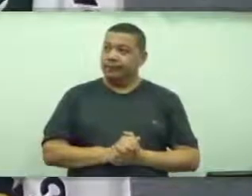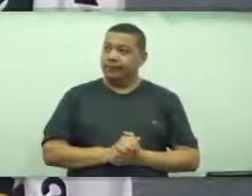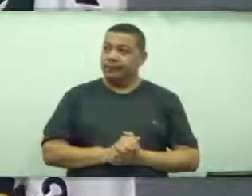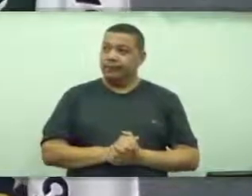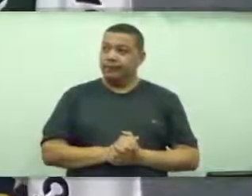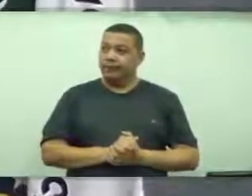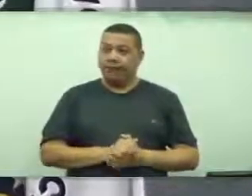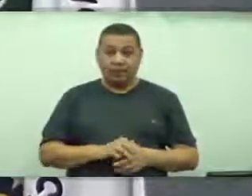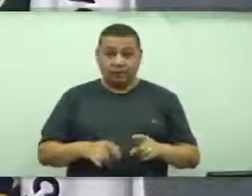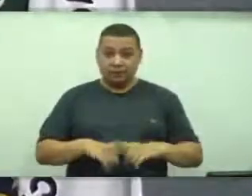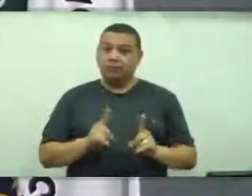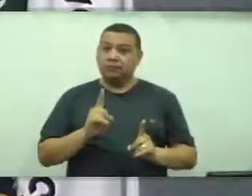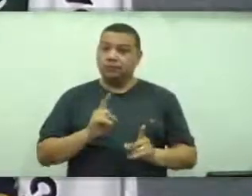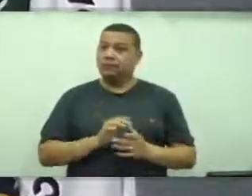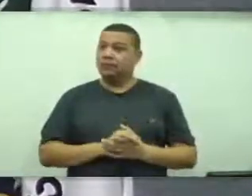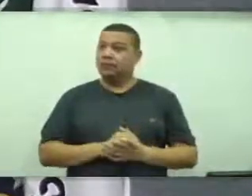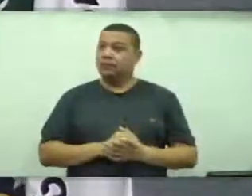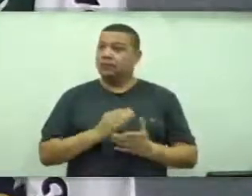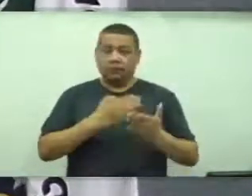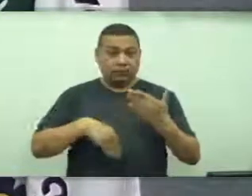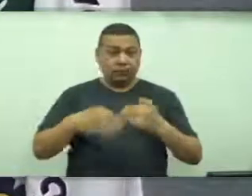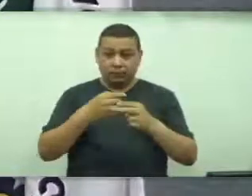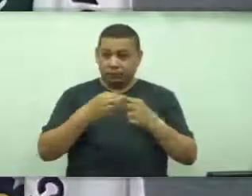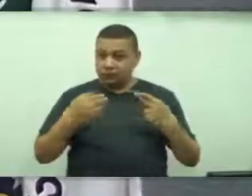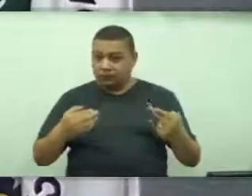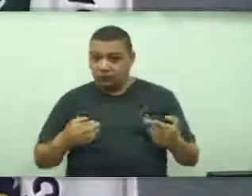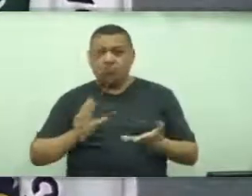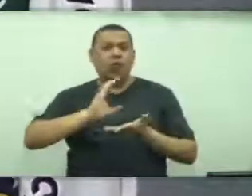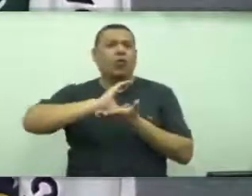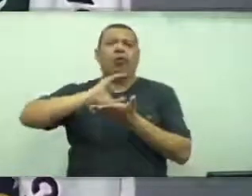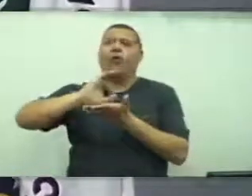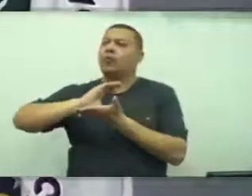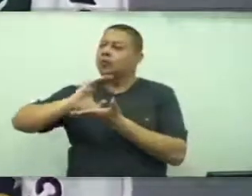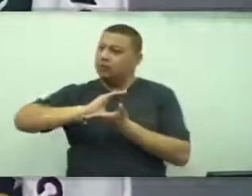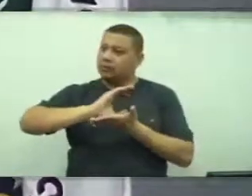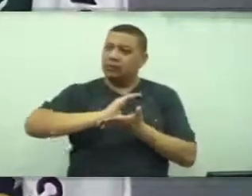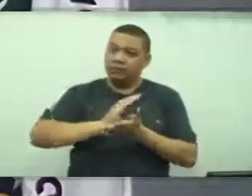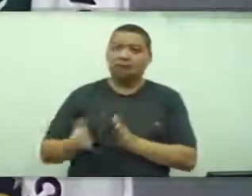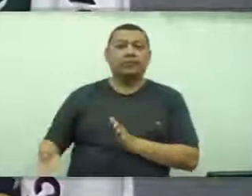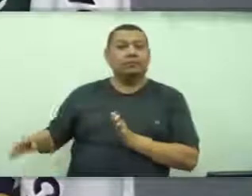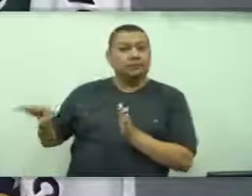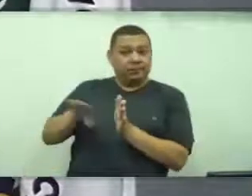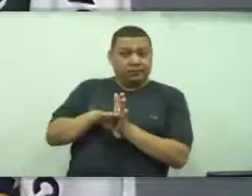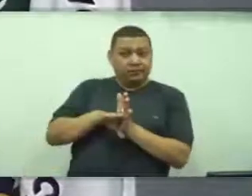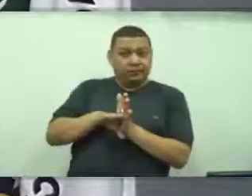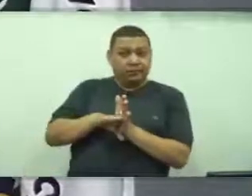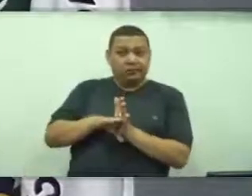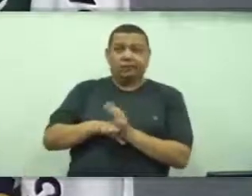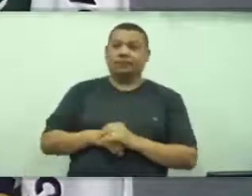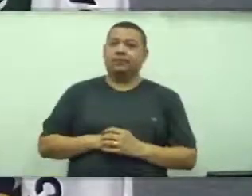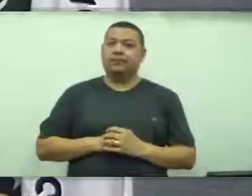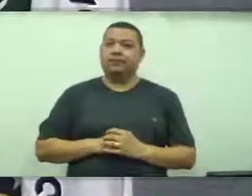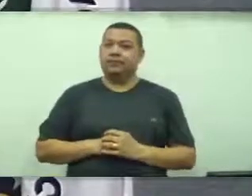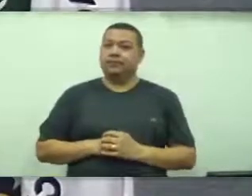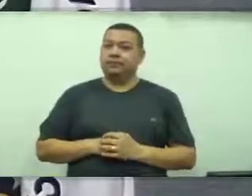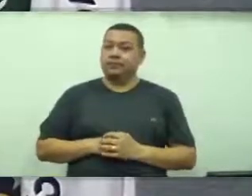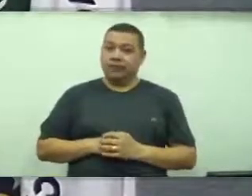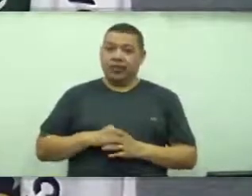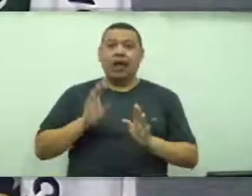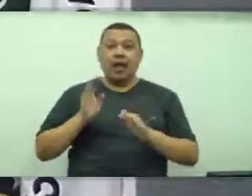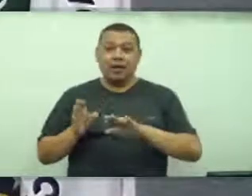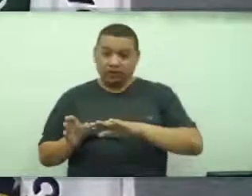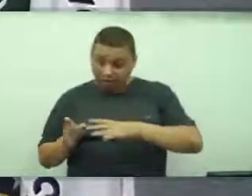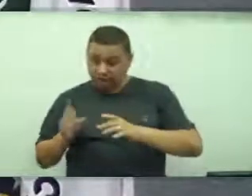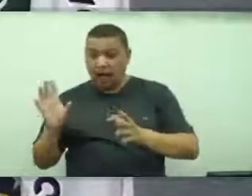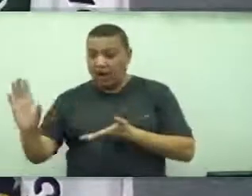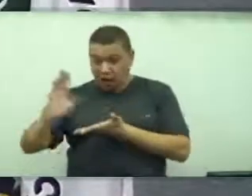consome tudo quanto é recurso que chega no município, é locado